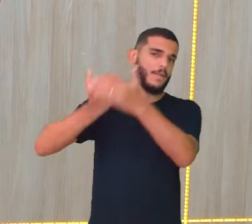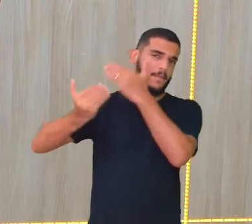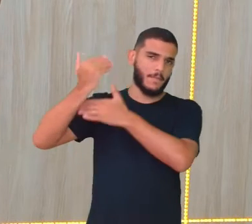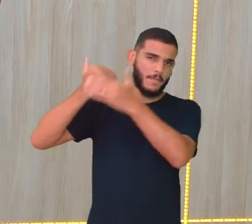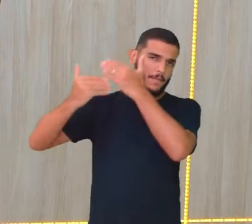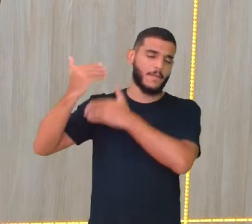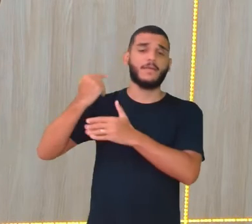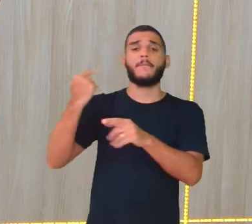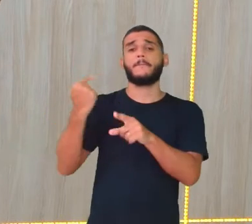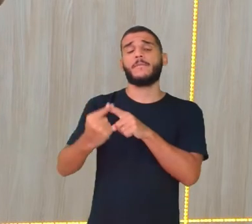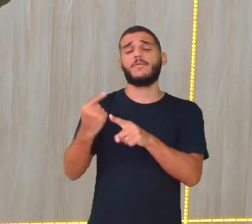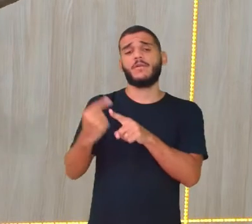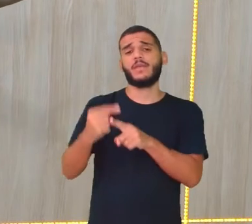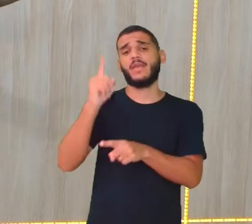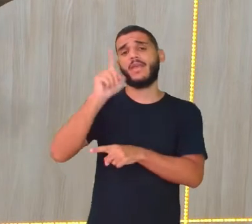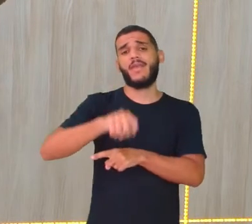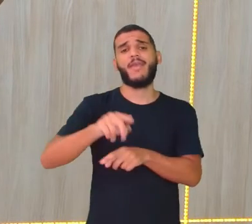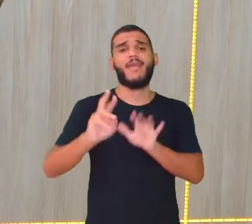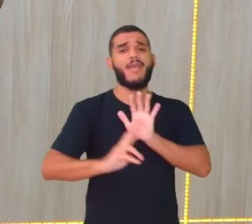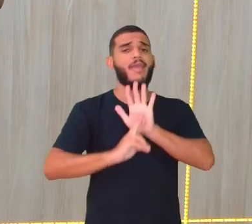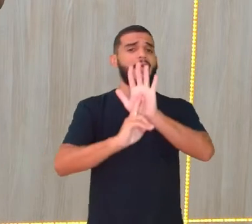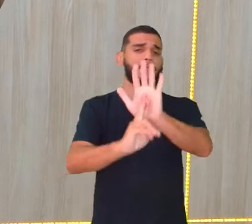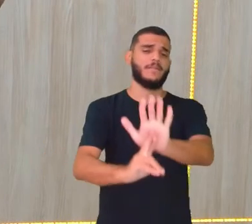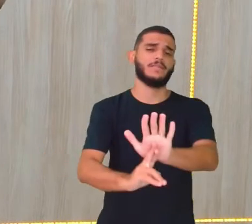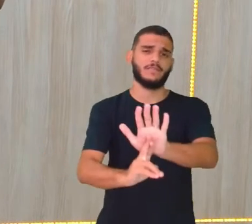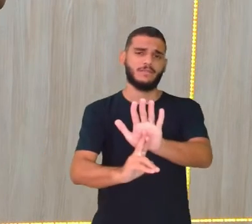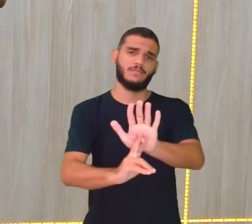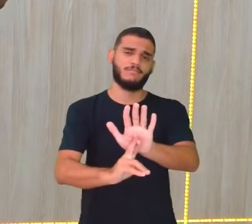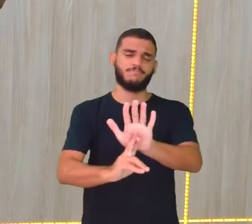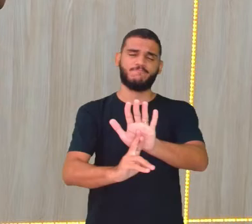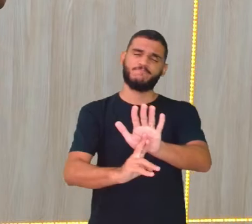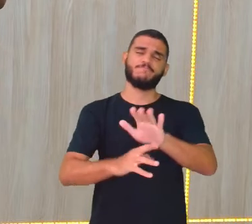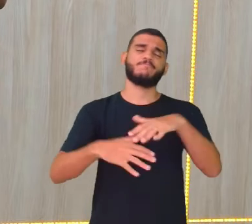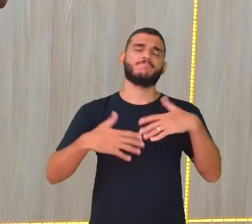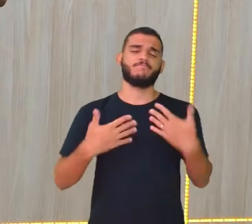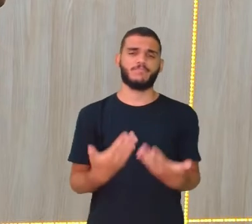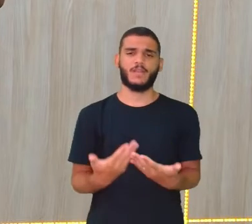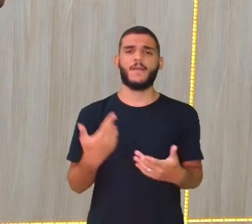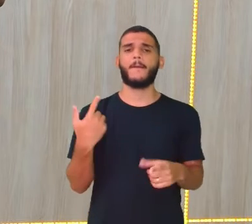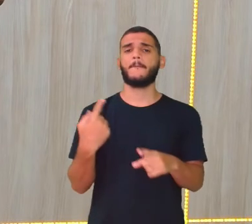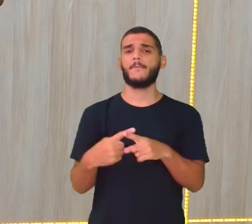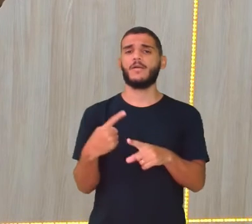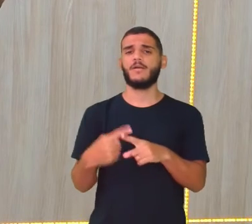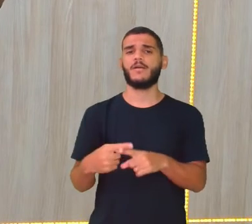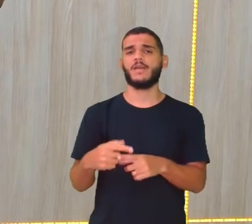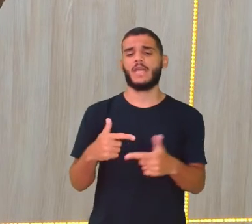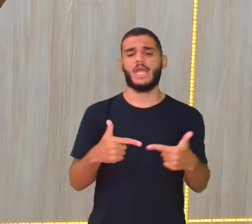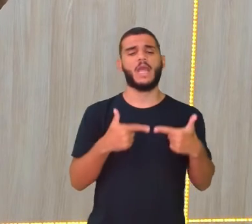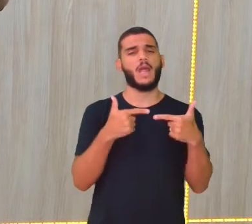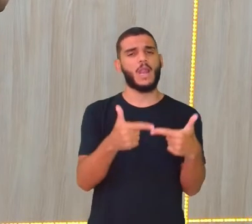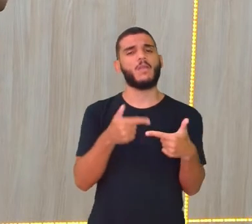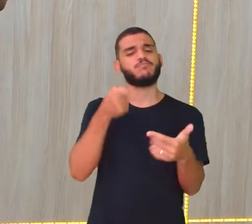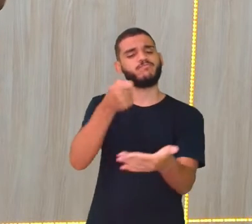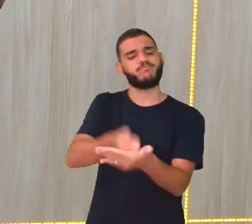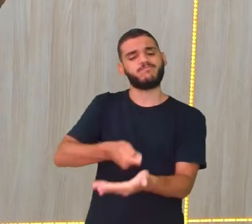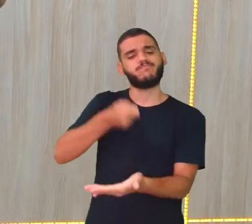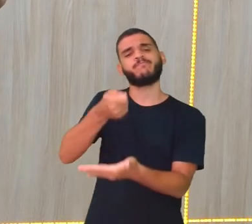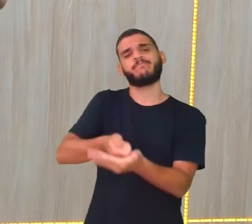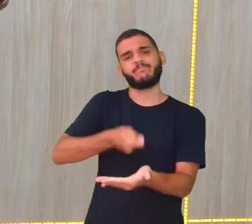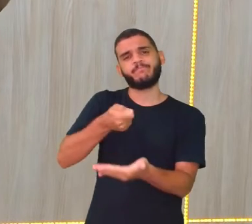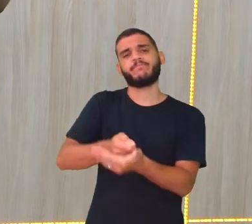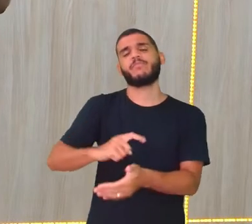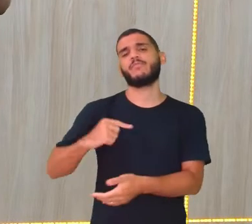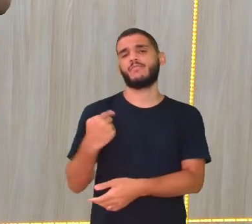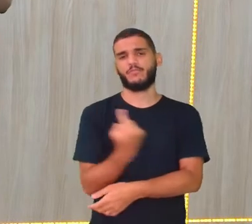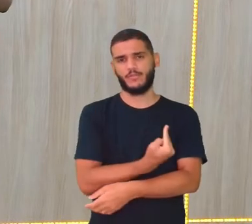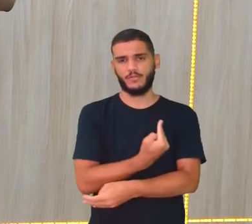antepassados, porque eles que deram, né, as primeiras andadas aí, né, deram os primeiros passos